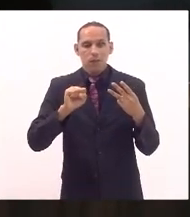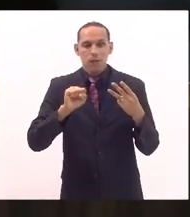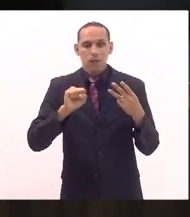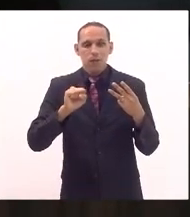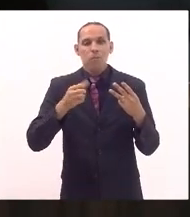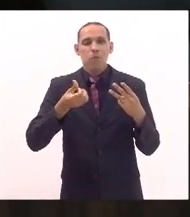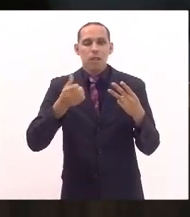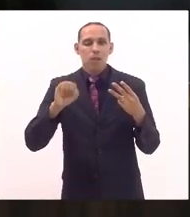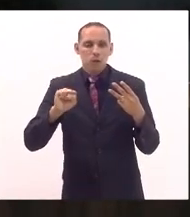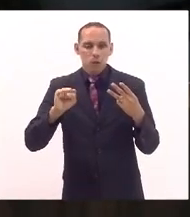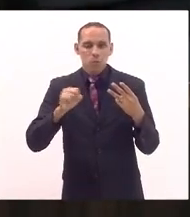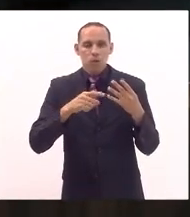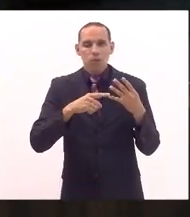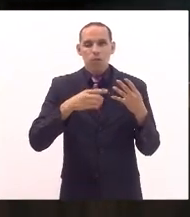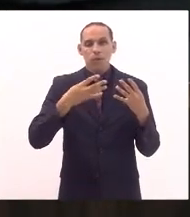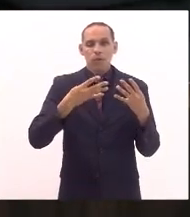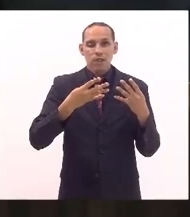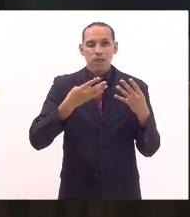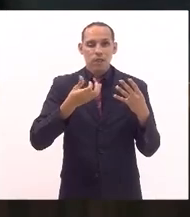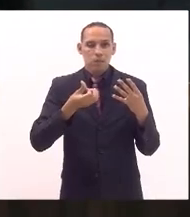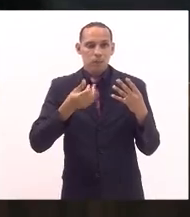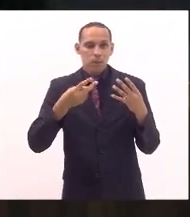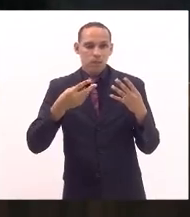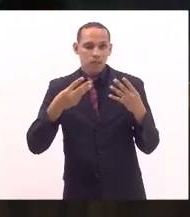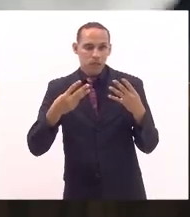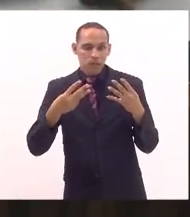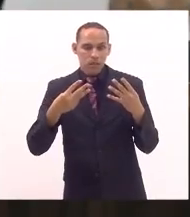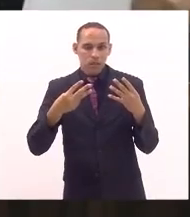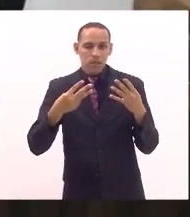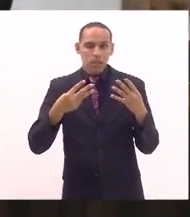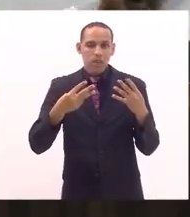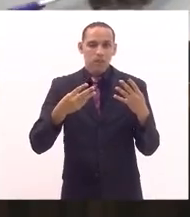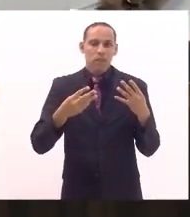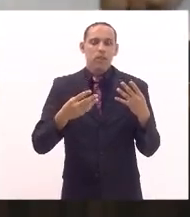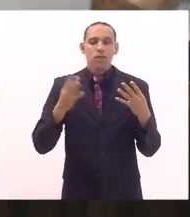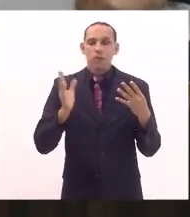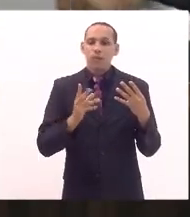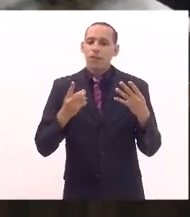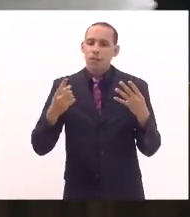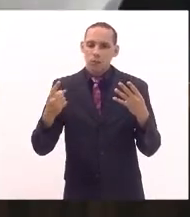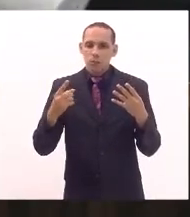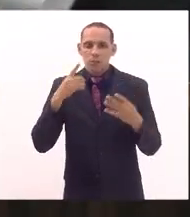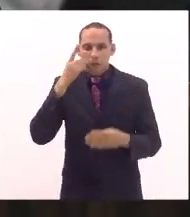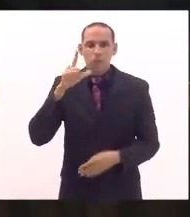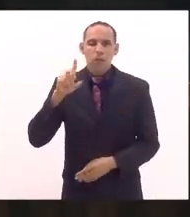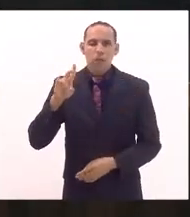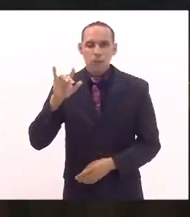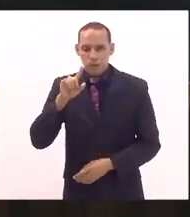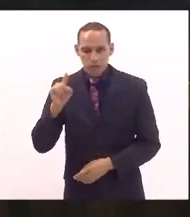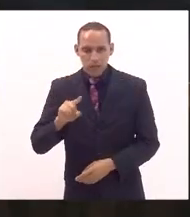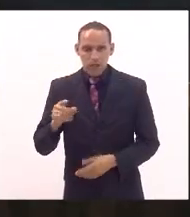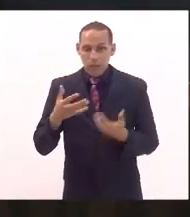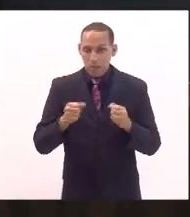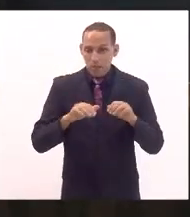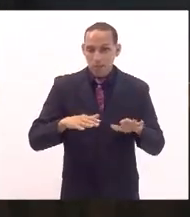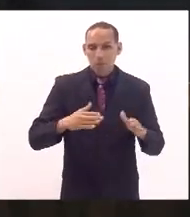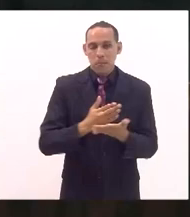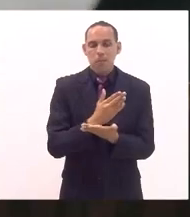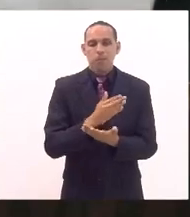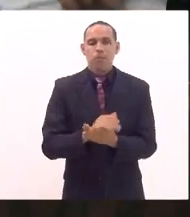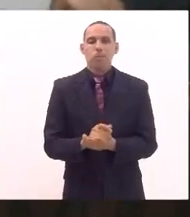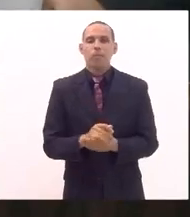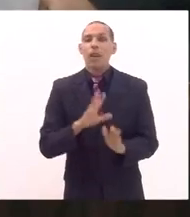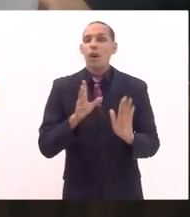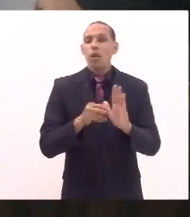Luiz Martins 40 623 de 21 Luiz Martins seus que aprovam permaneçam Como estão aprovado